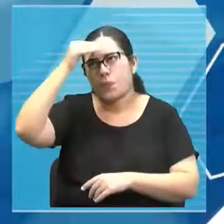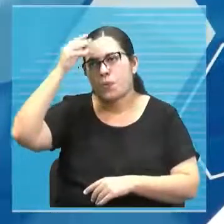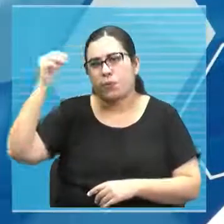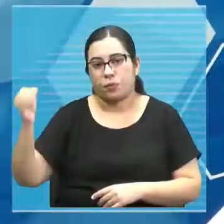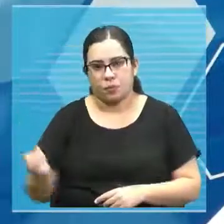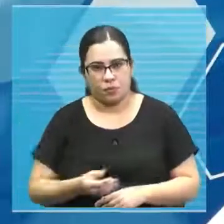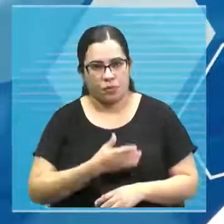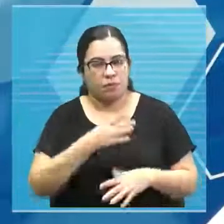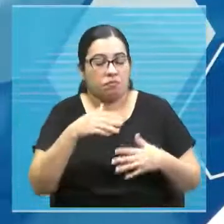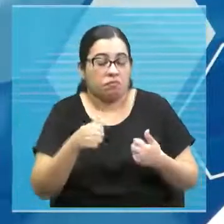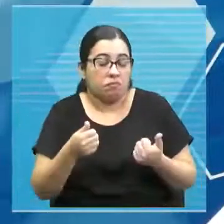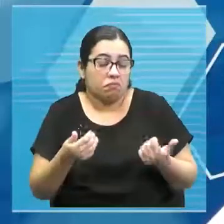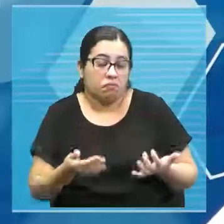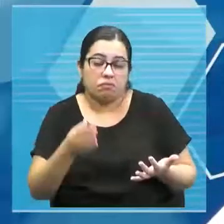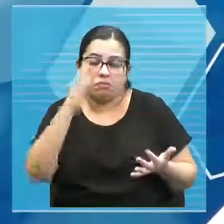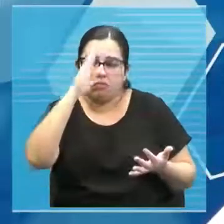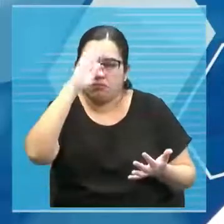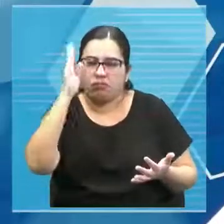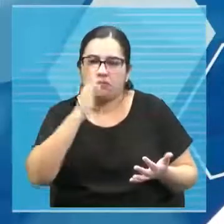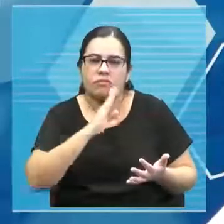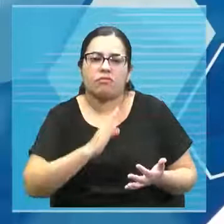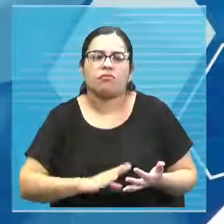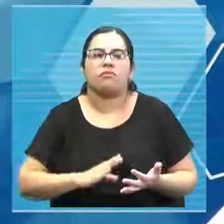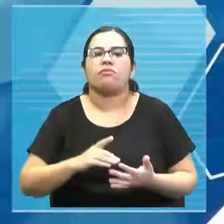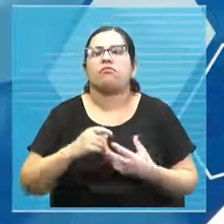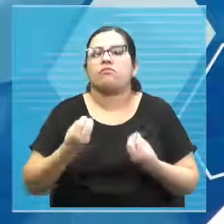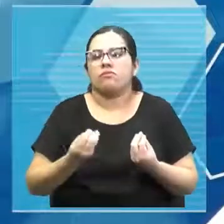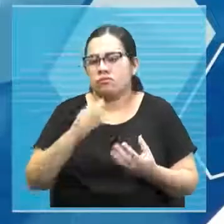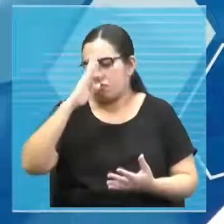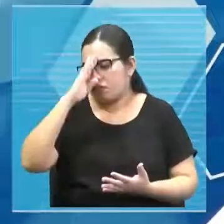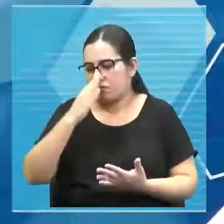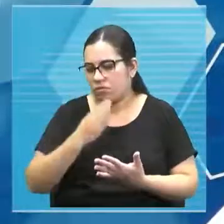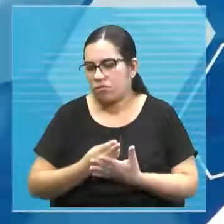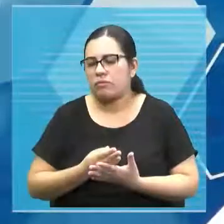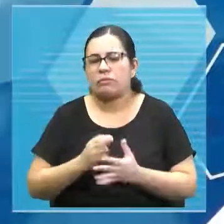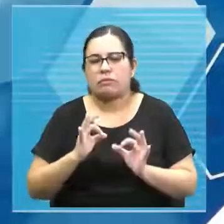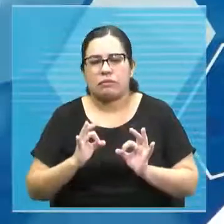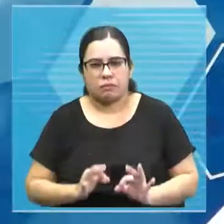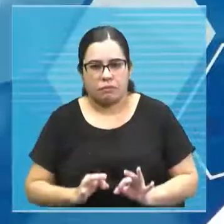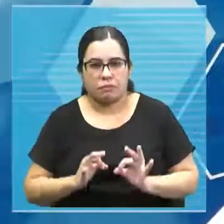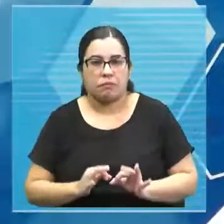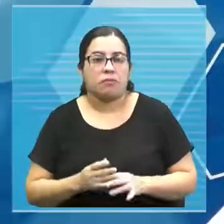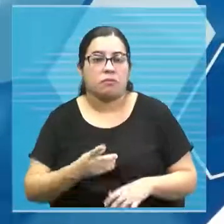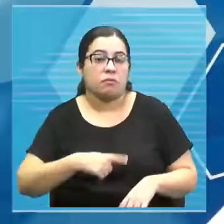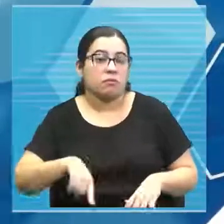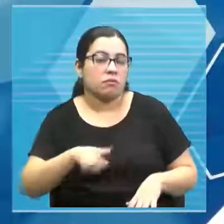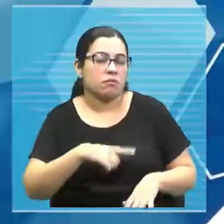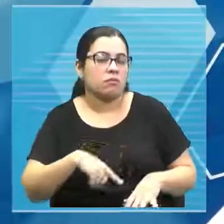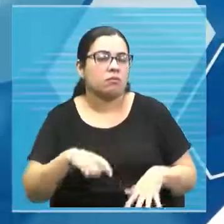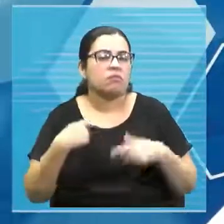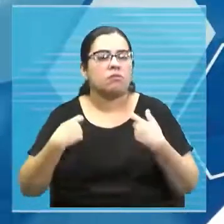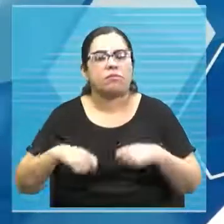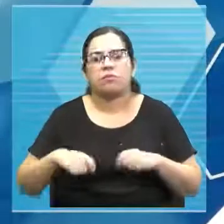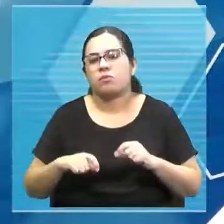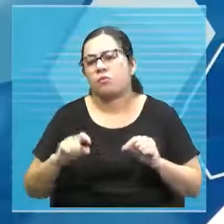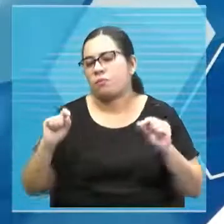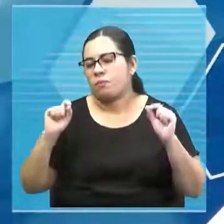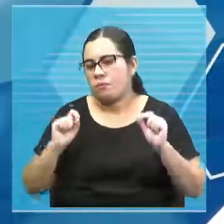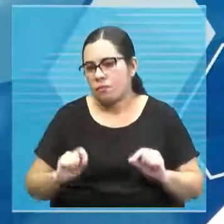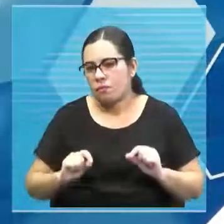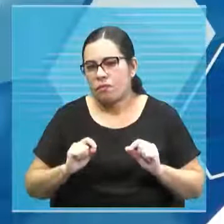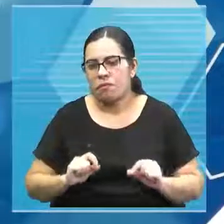logo o Brasil acata decisões decisões tomadas a gente precisa é